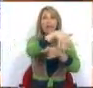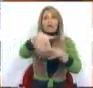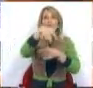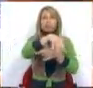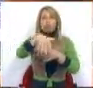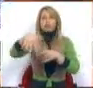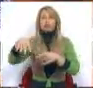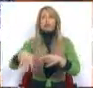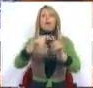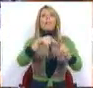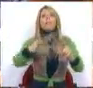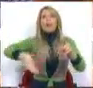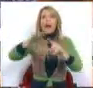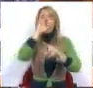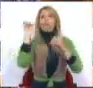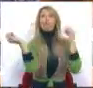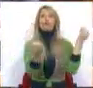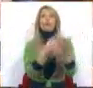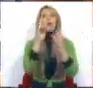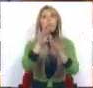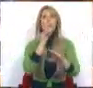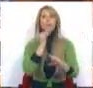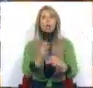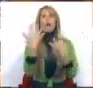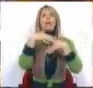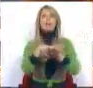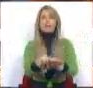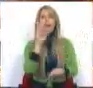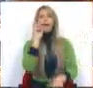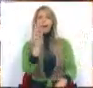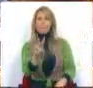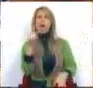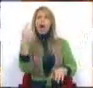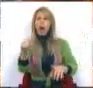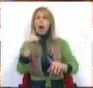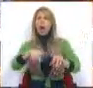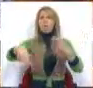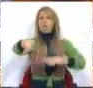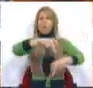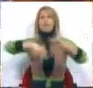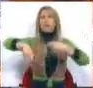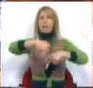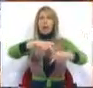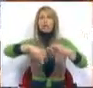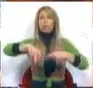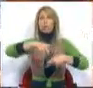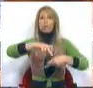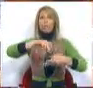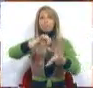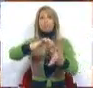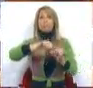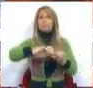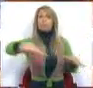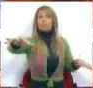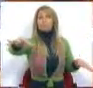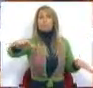nas intervenções territoriais integradas, que nós vemos o tal movimento descentralizador do Banco de